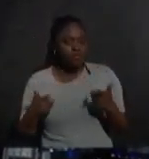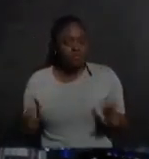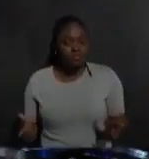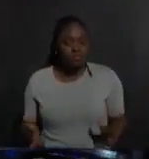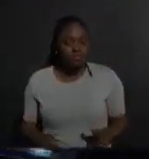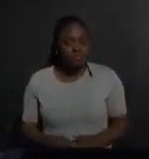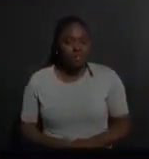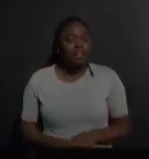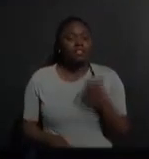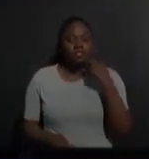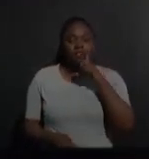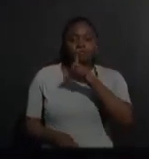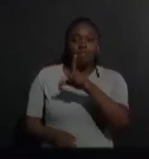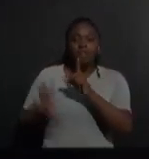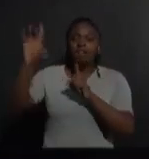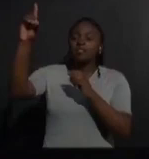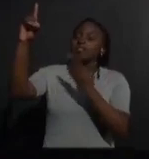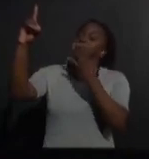olhar para ele e fazer assim?